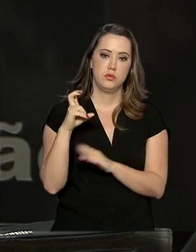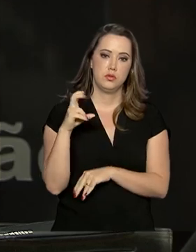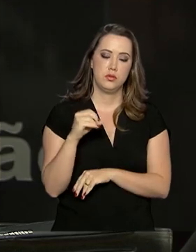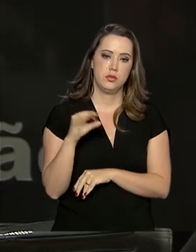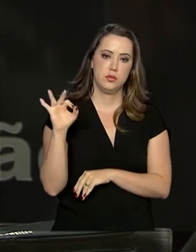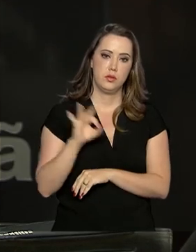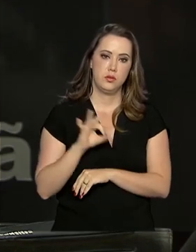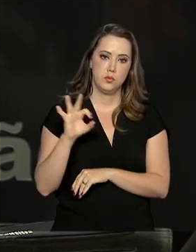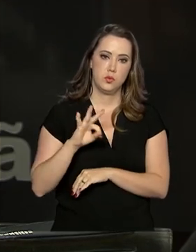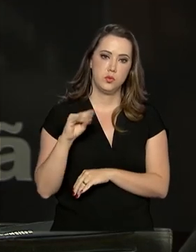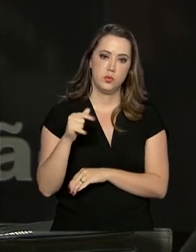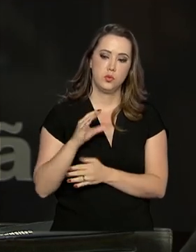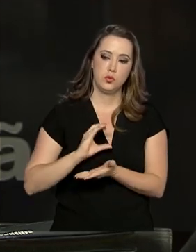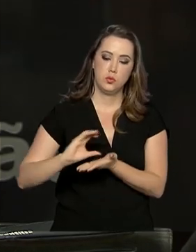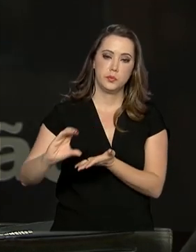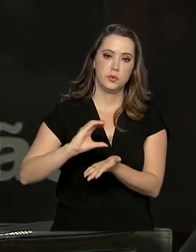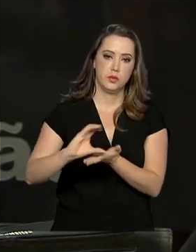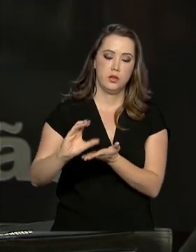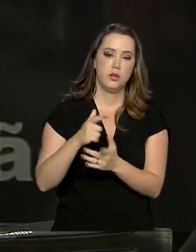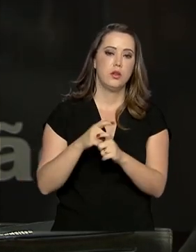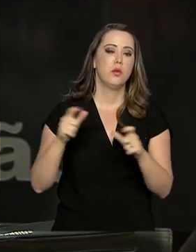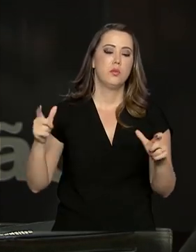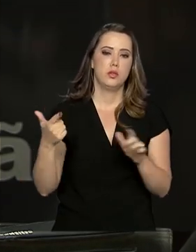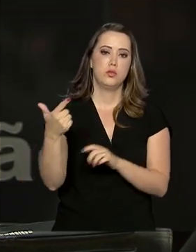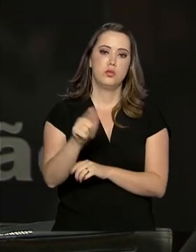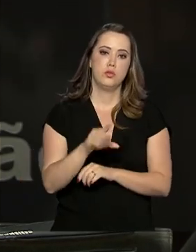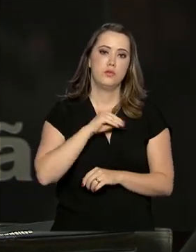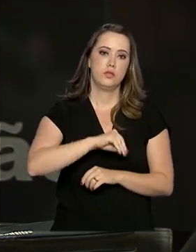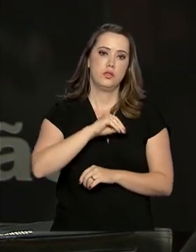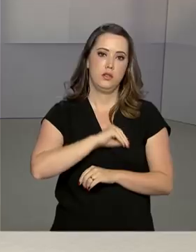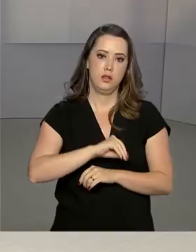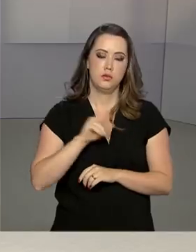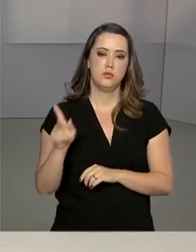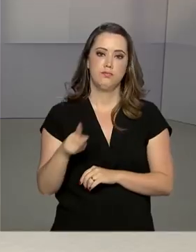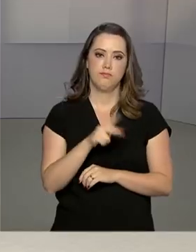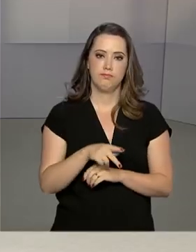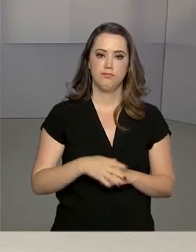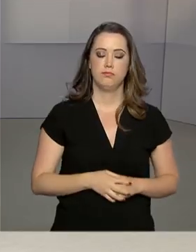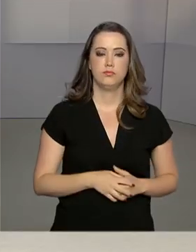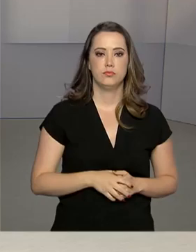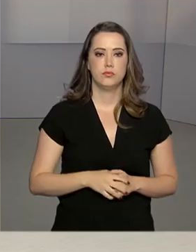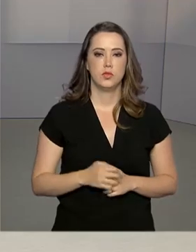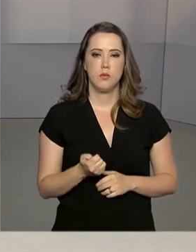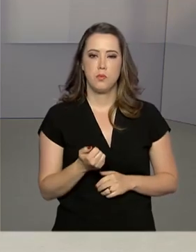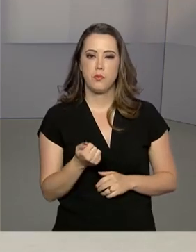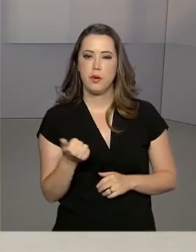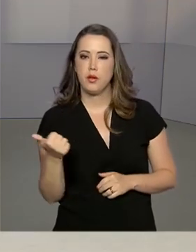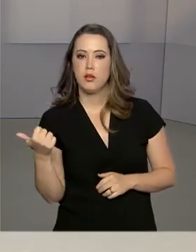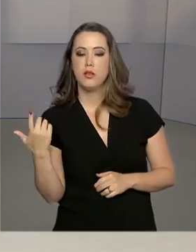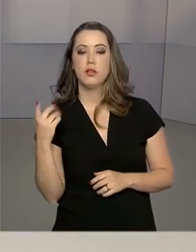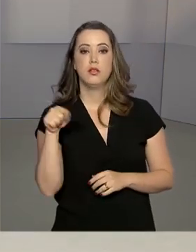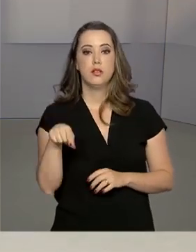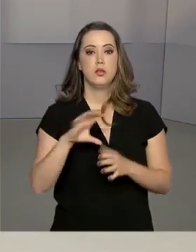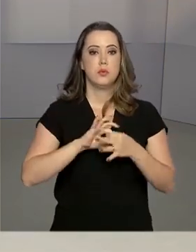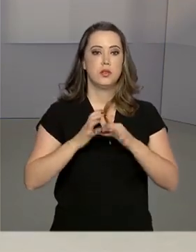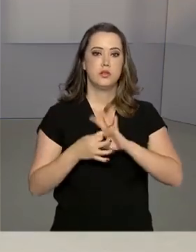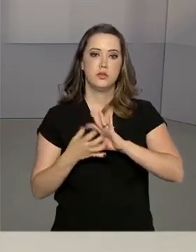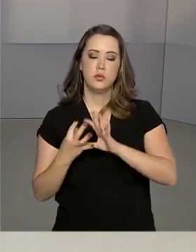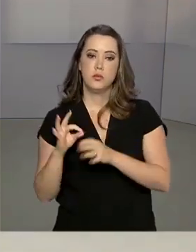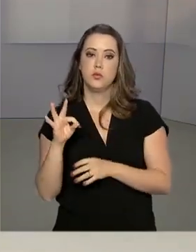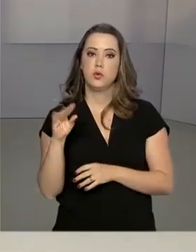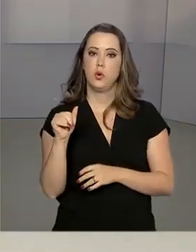tudo que a gente vai passar e vai aumentar de novo salário do professor contagem regressiva para as olimpíadas